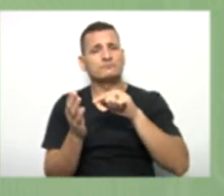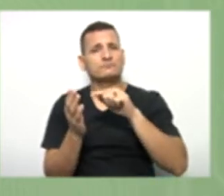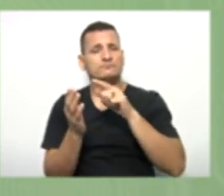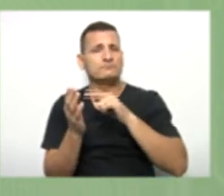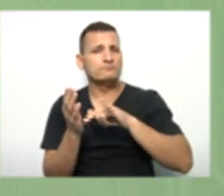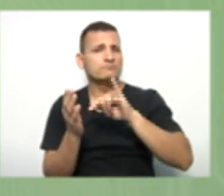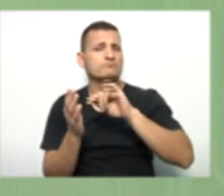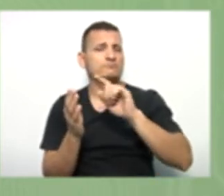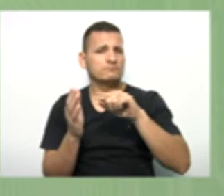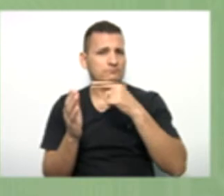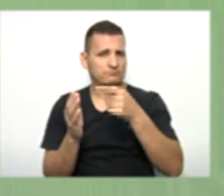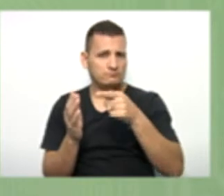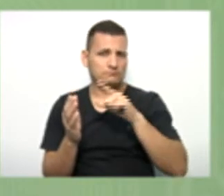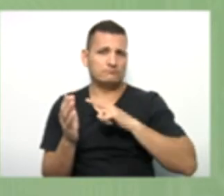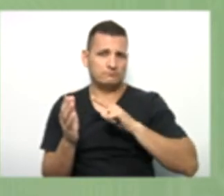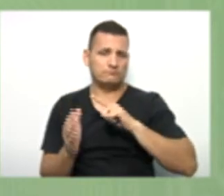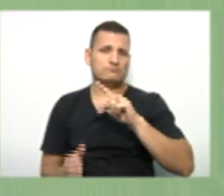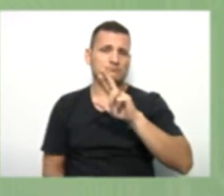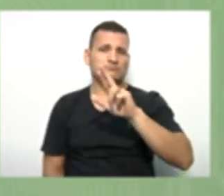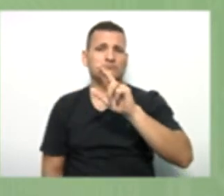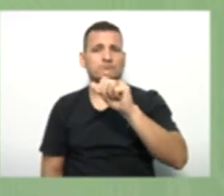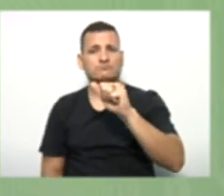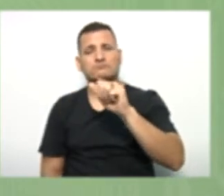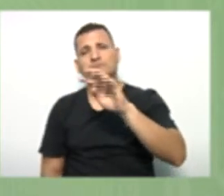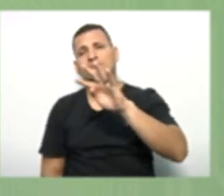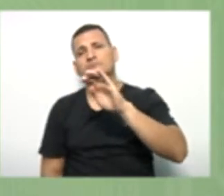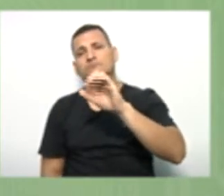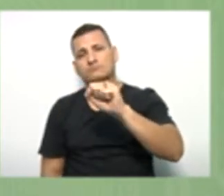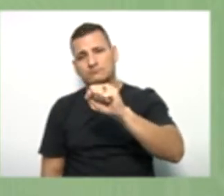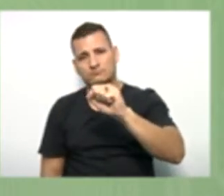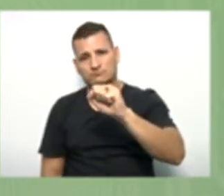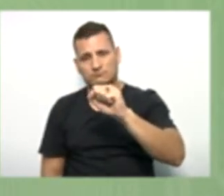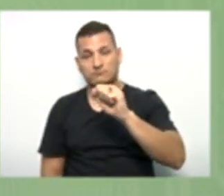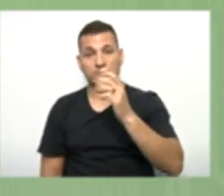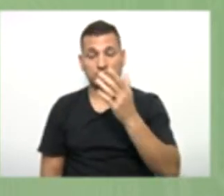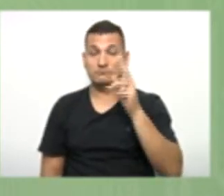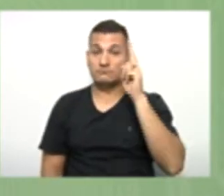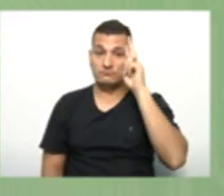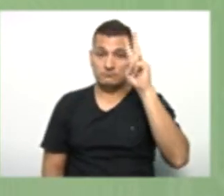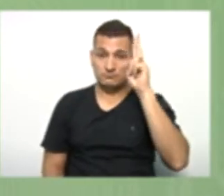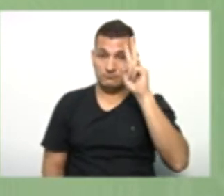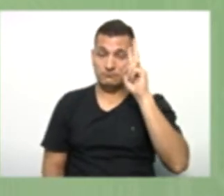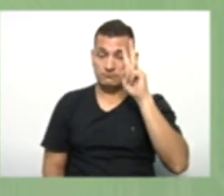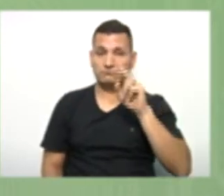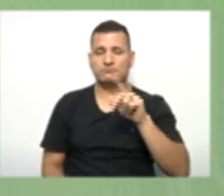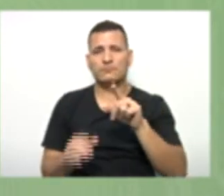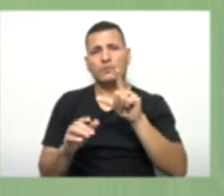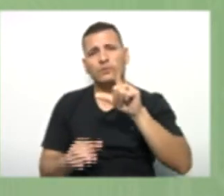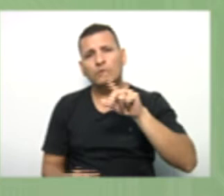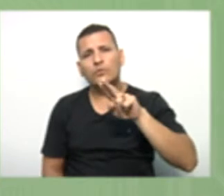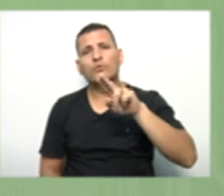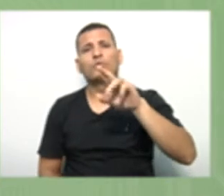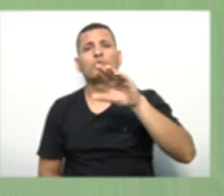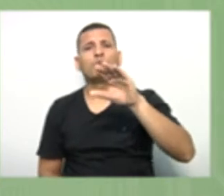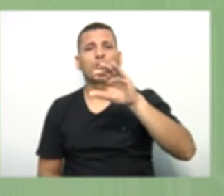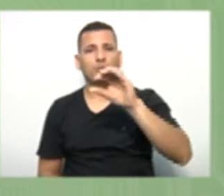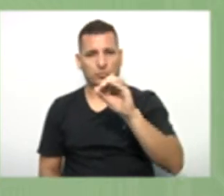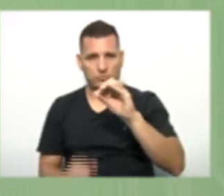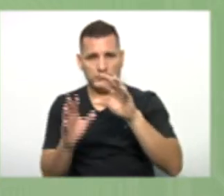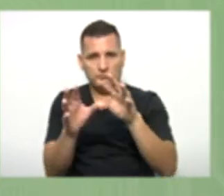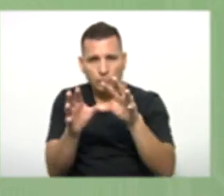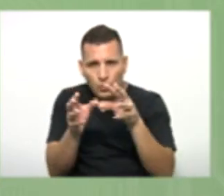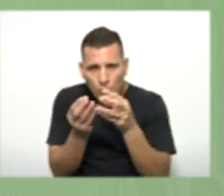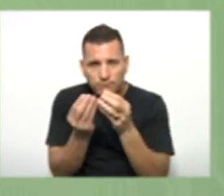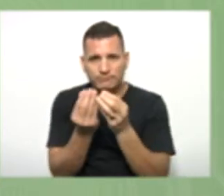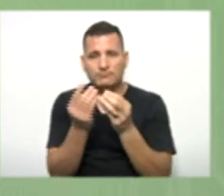constituição da RATS. Lembrando que o saldo total de lucro do ato não cooperativo, ele vai